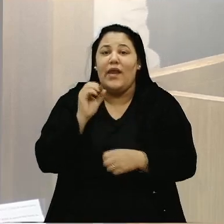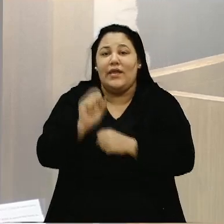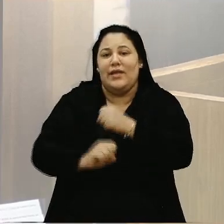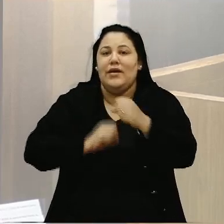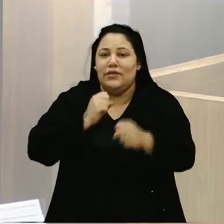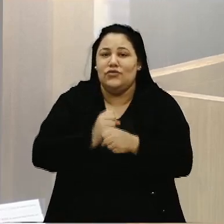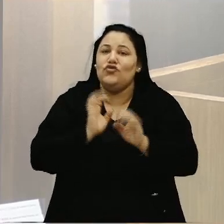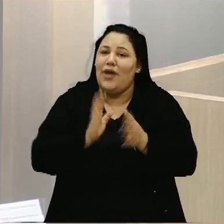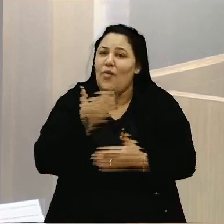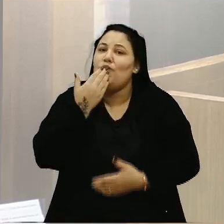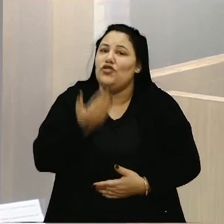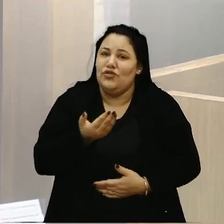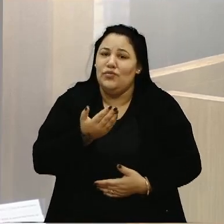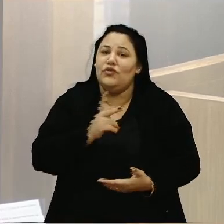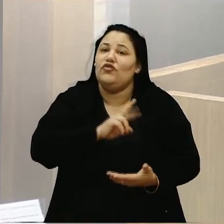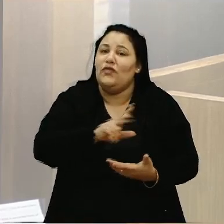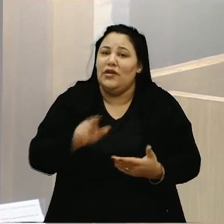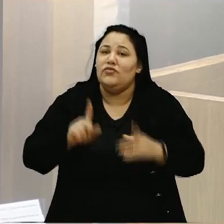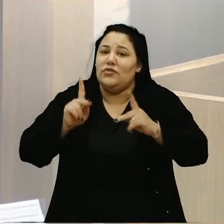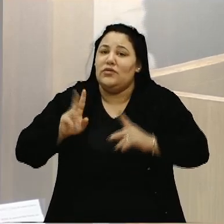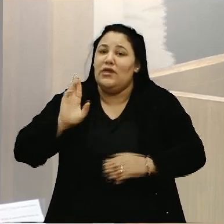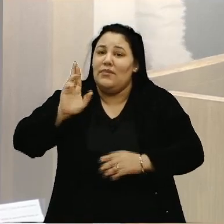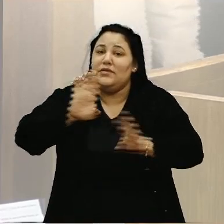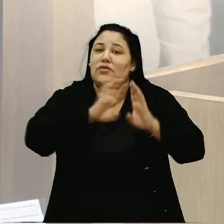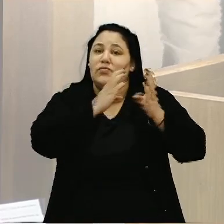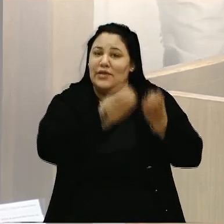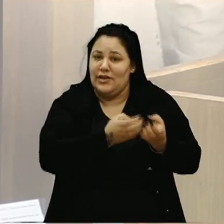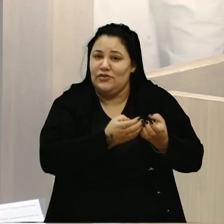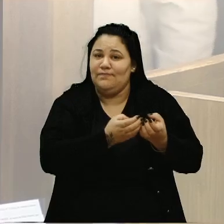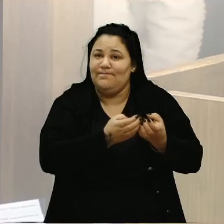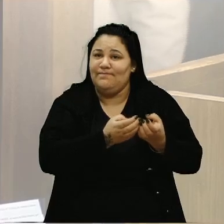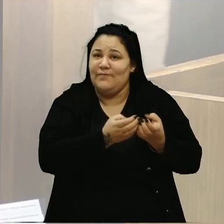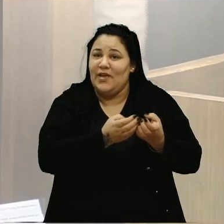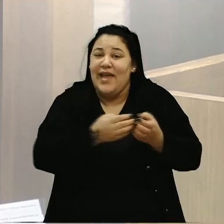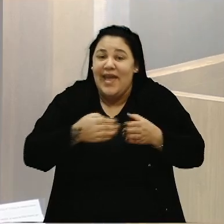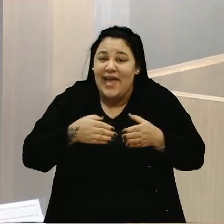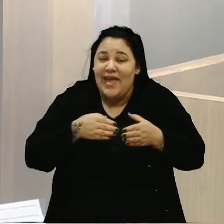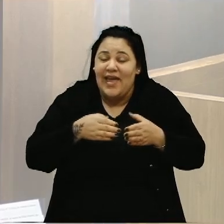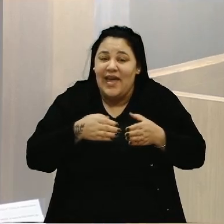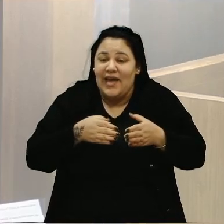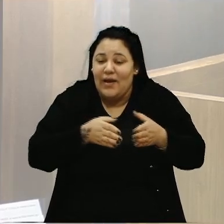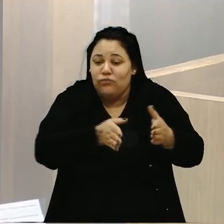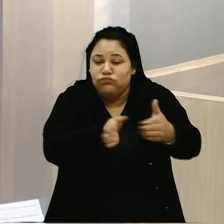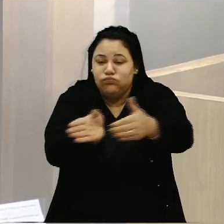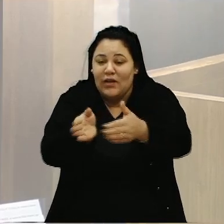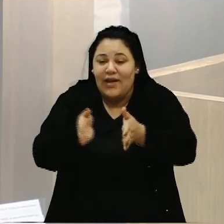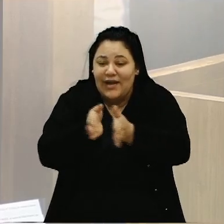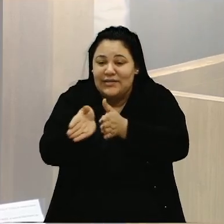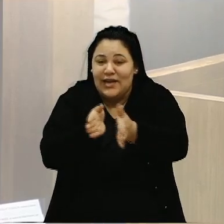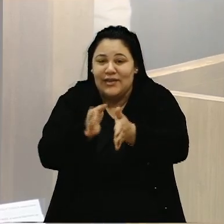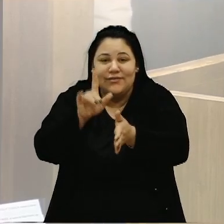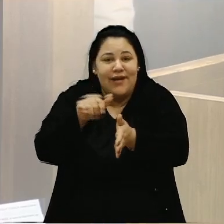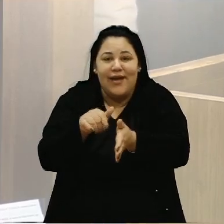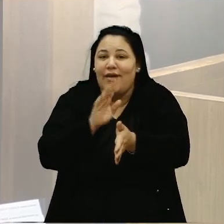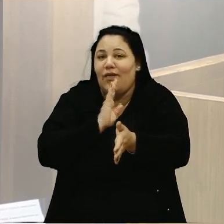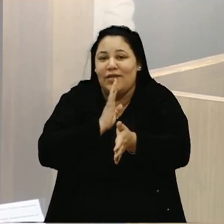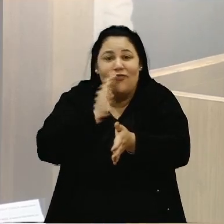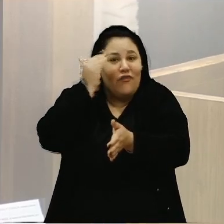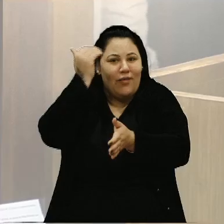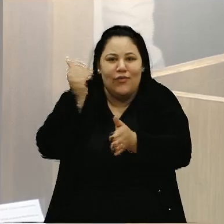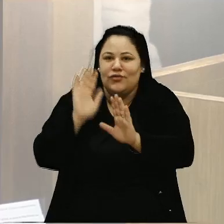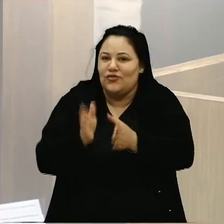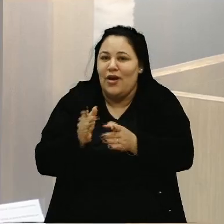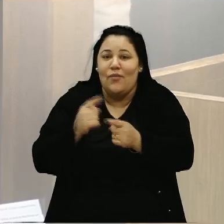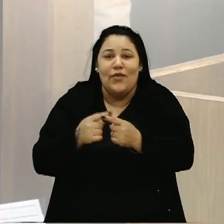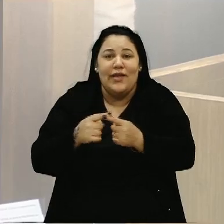diferentes atores sociais da comunidade. O trecho, infelizmente, é notoriamente conhecido pelo número significativo de